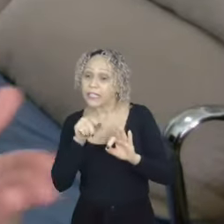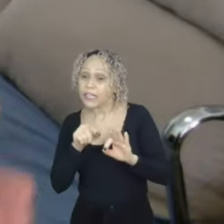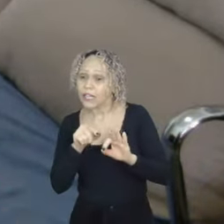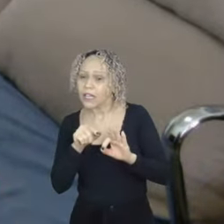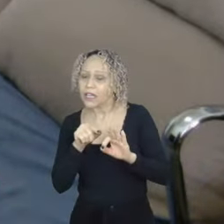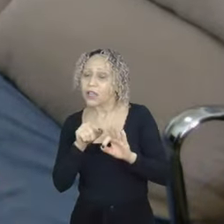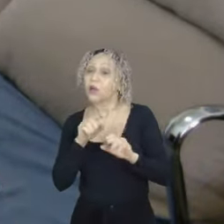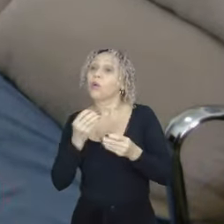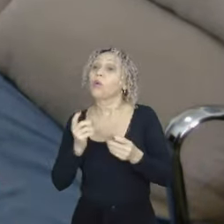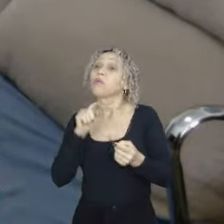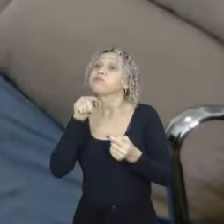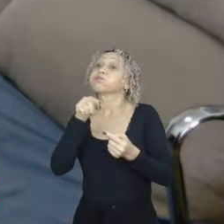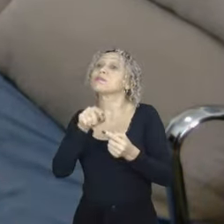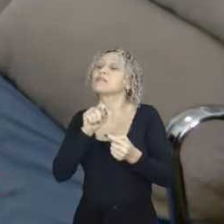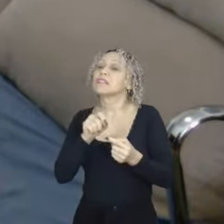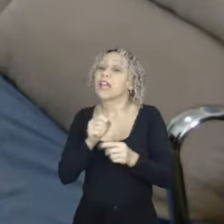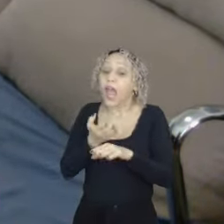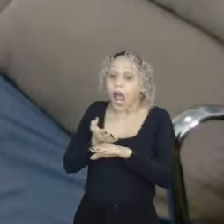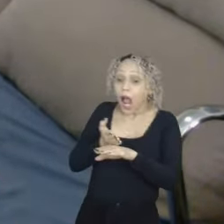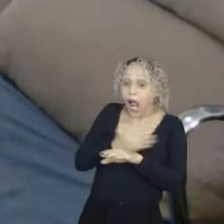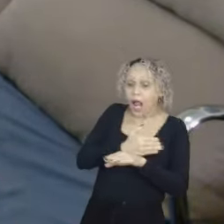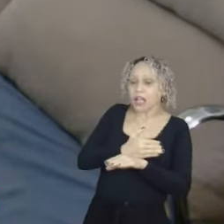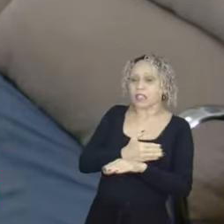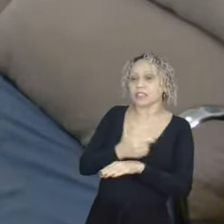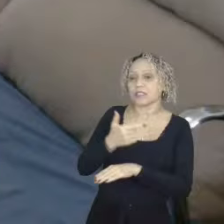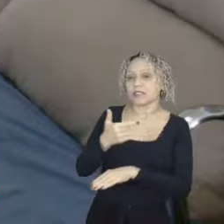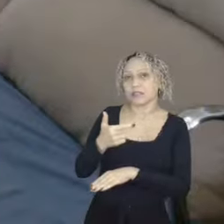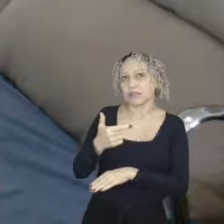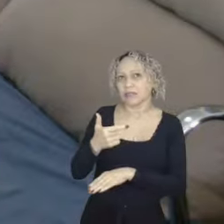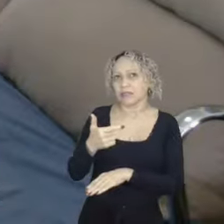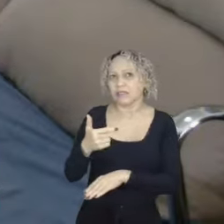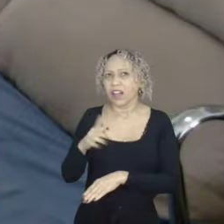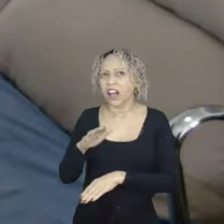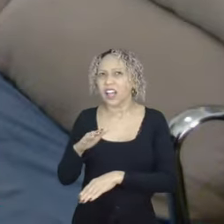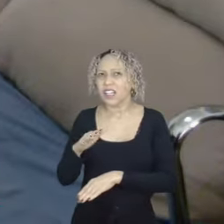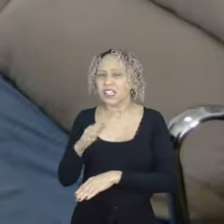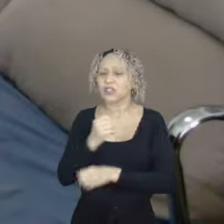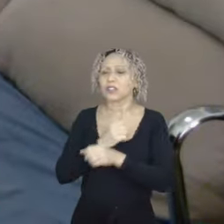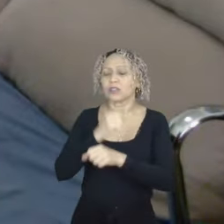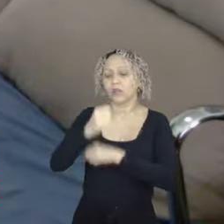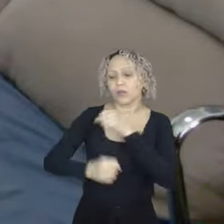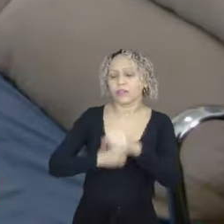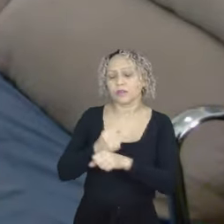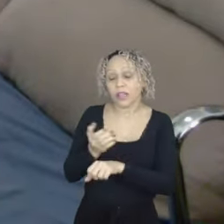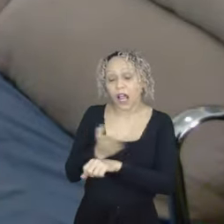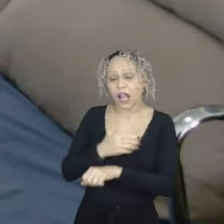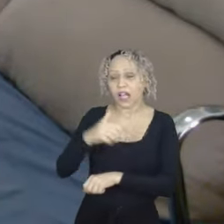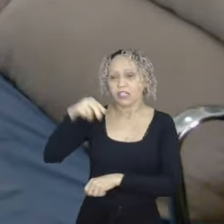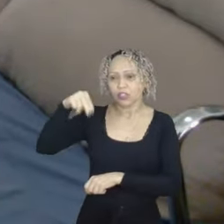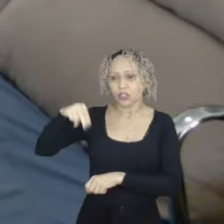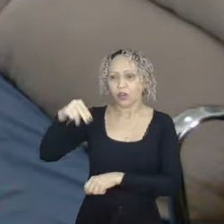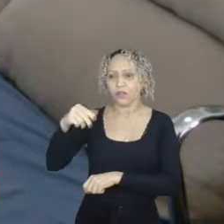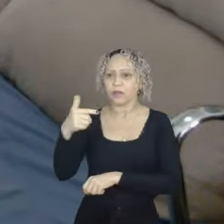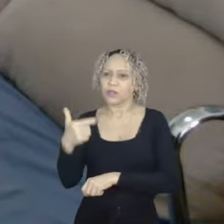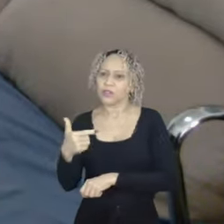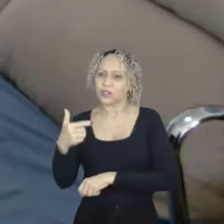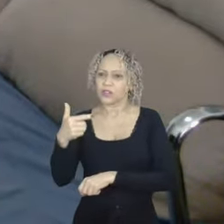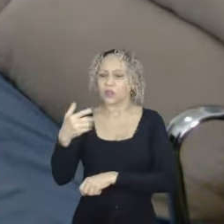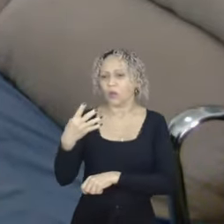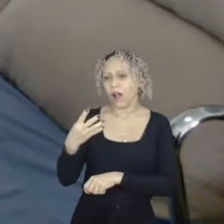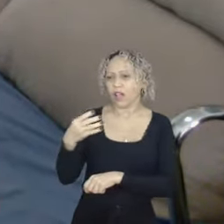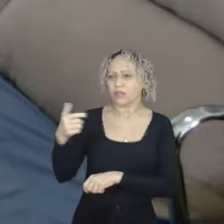COP30 começa ali, se eu não me engano, nos dias 24 e 25 de novembro, no final do ano que vem. E é um plano